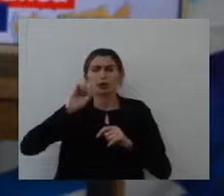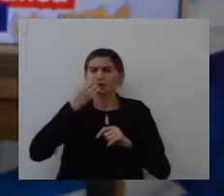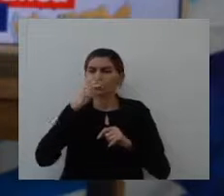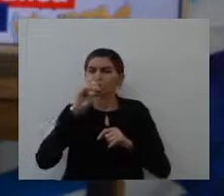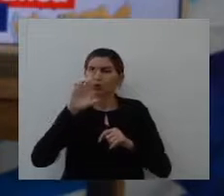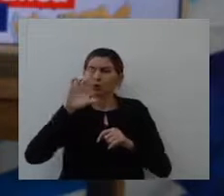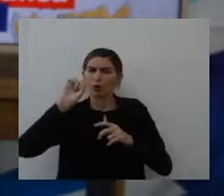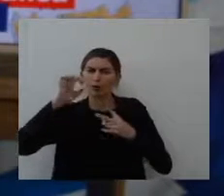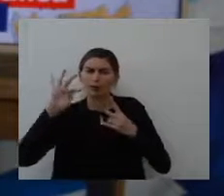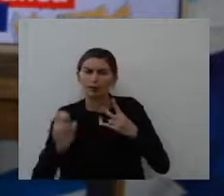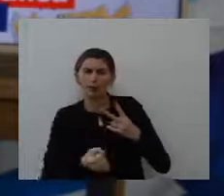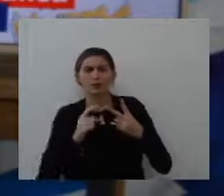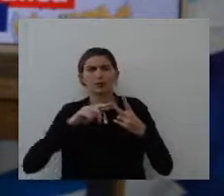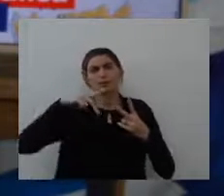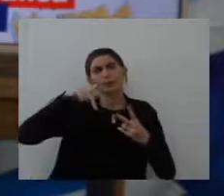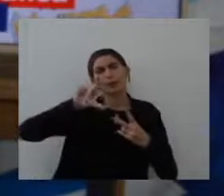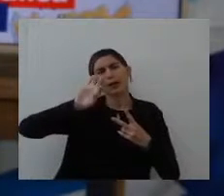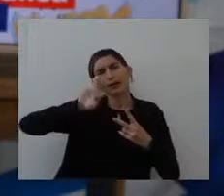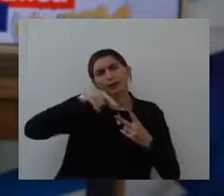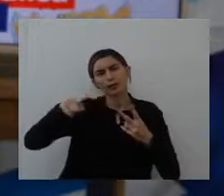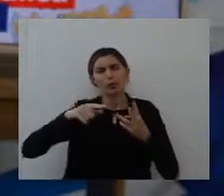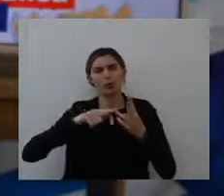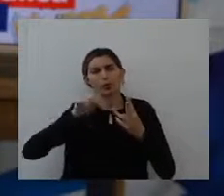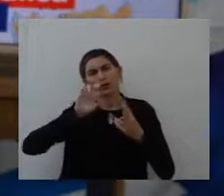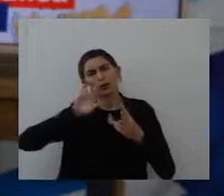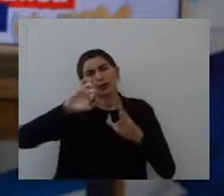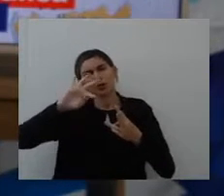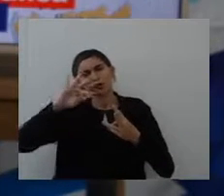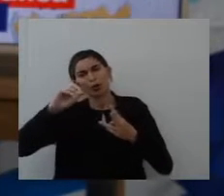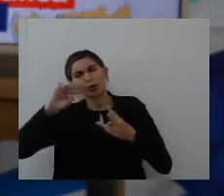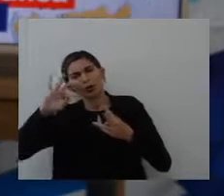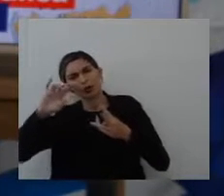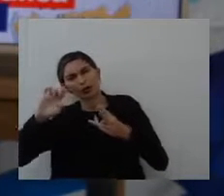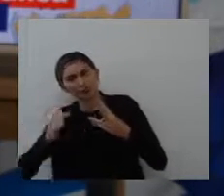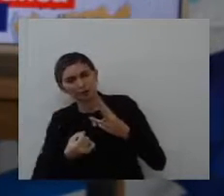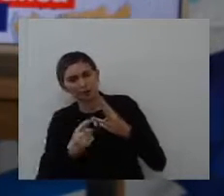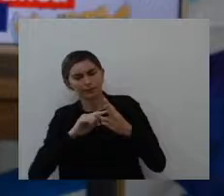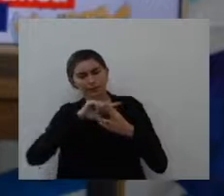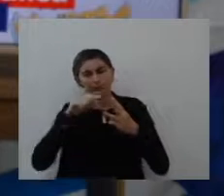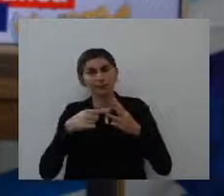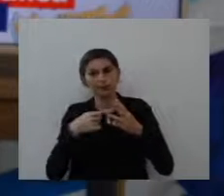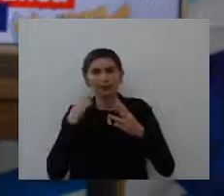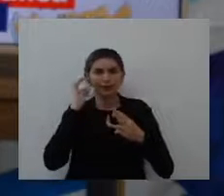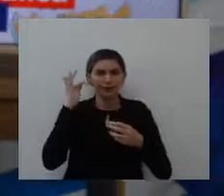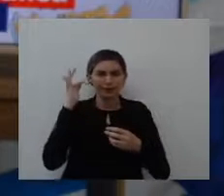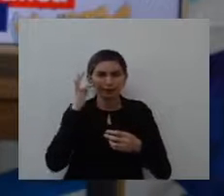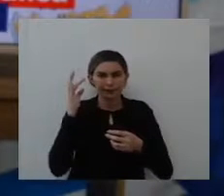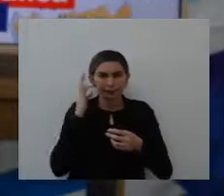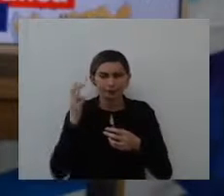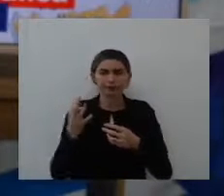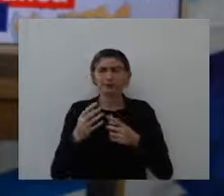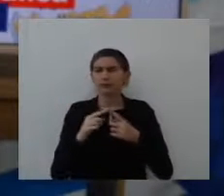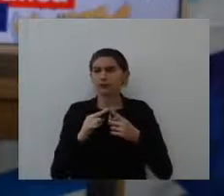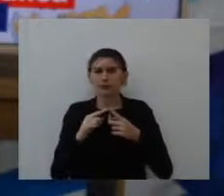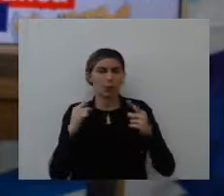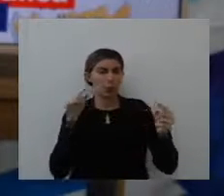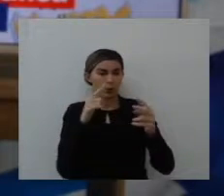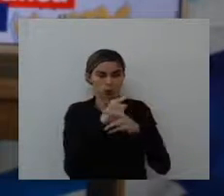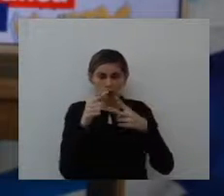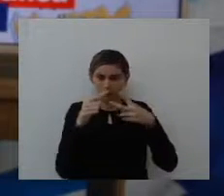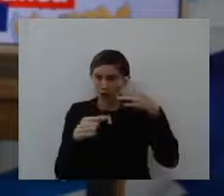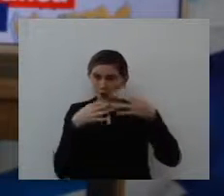Sócrates, Platão e Aristóteles. Lembro também que sofistas e socráticos não se davam